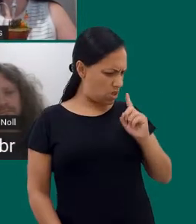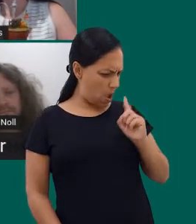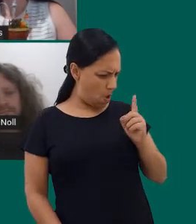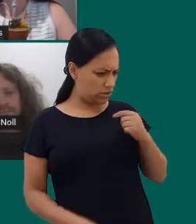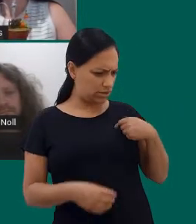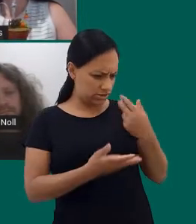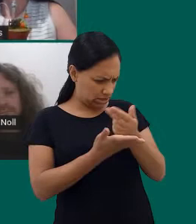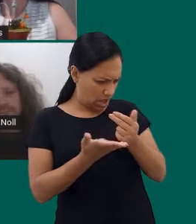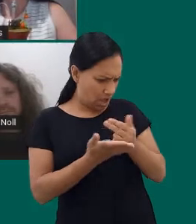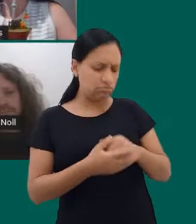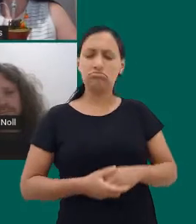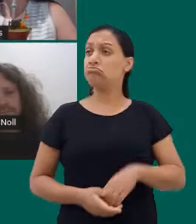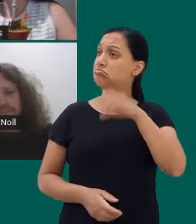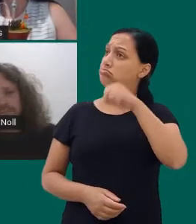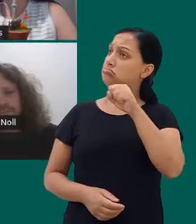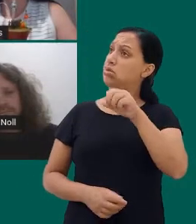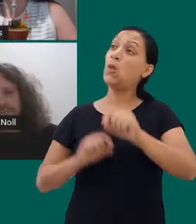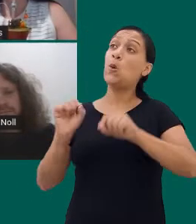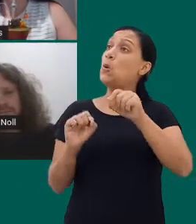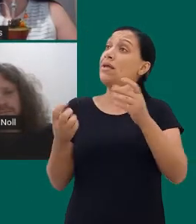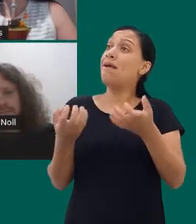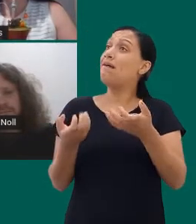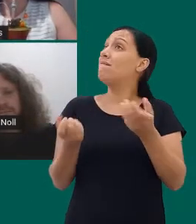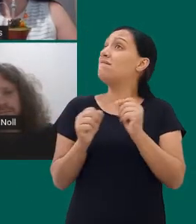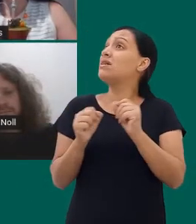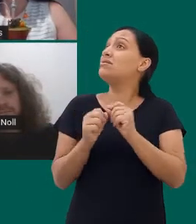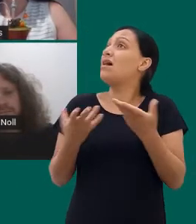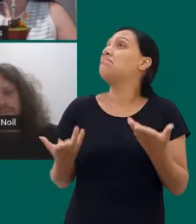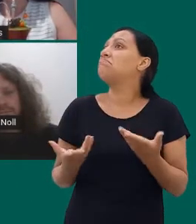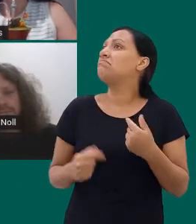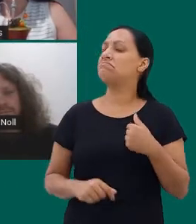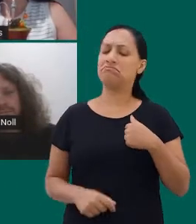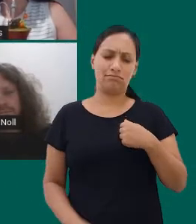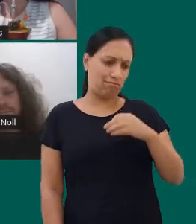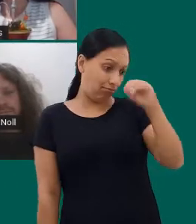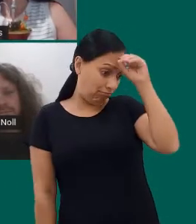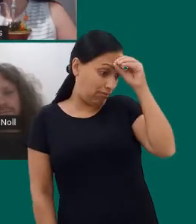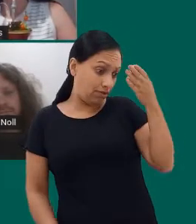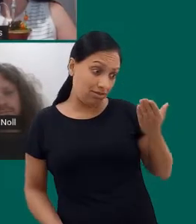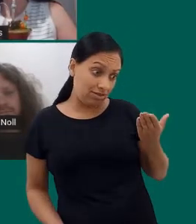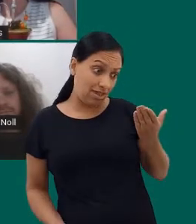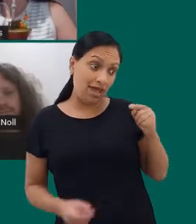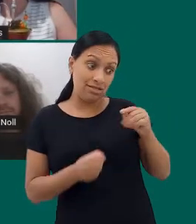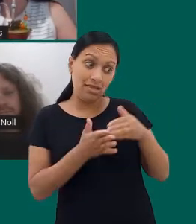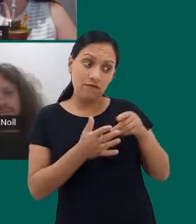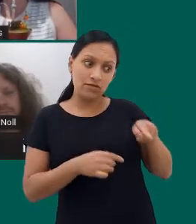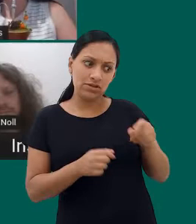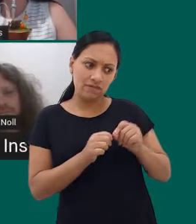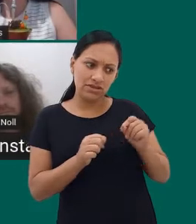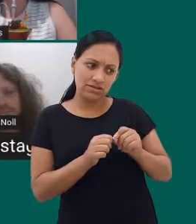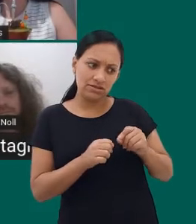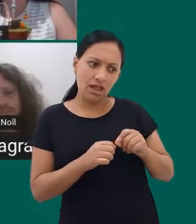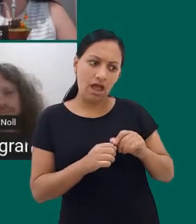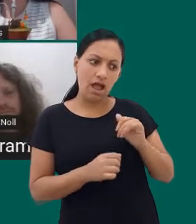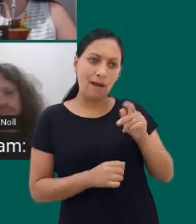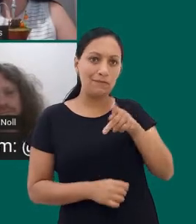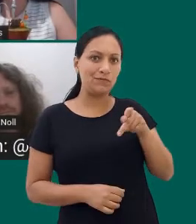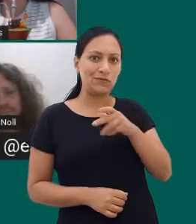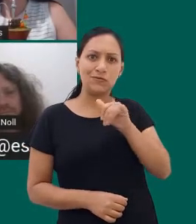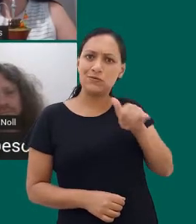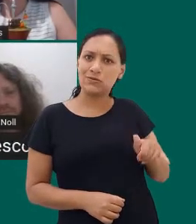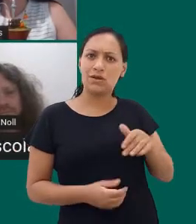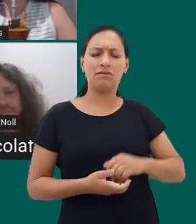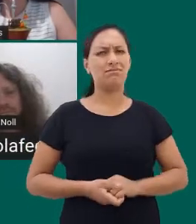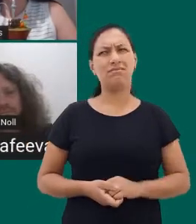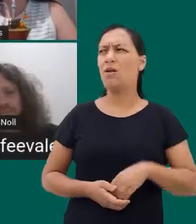disse o menino. O que é que nós vamos fazer? Eu não sei até que você o faça, disse a professora. Como